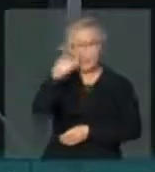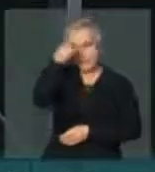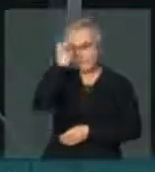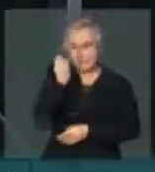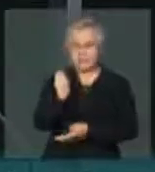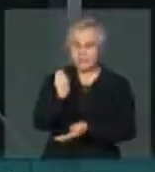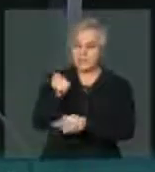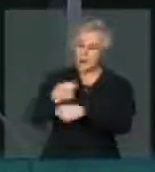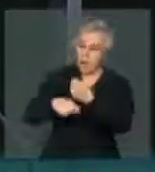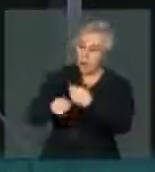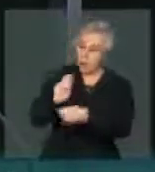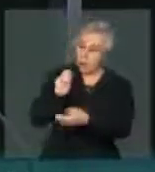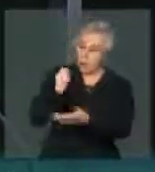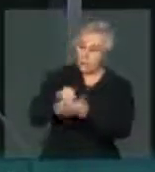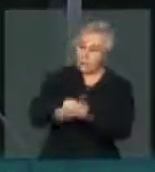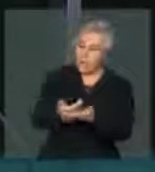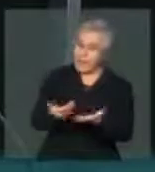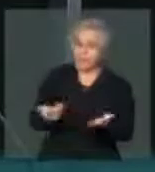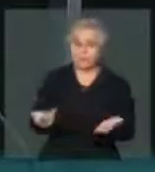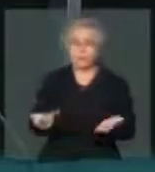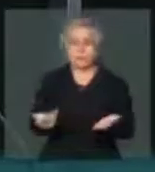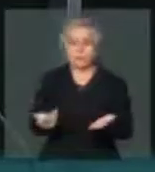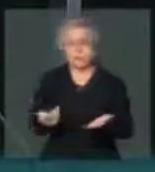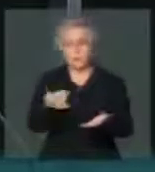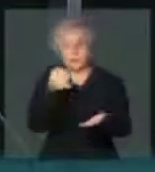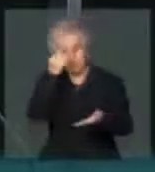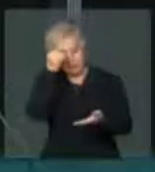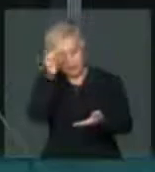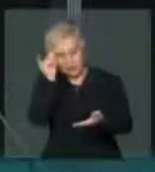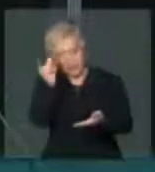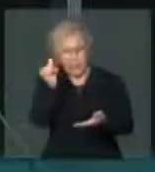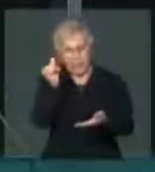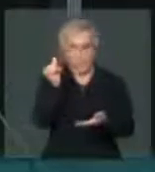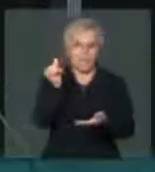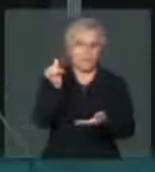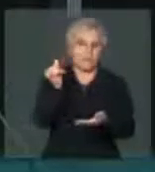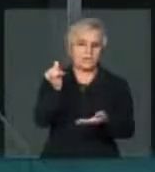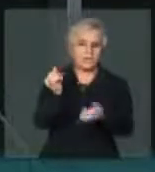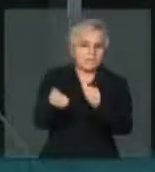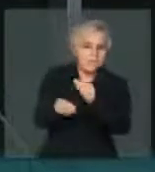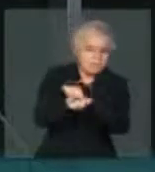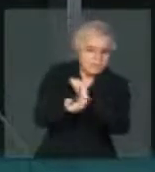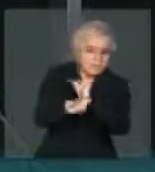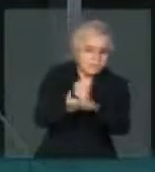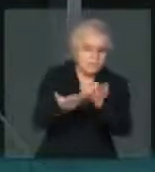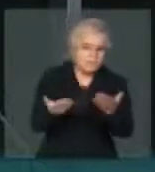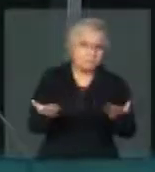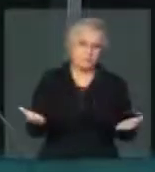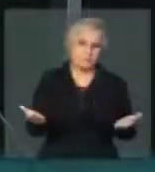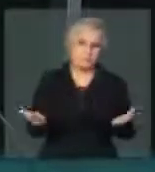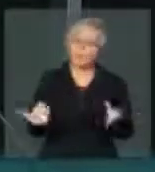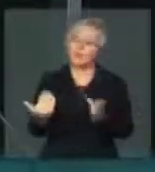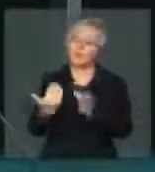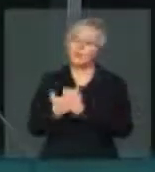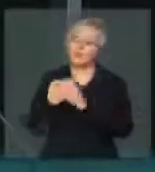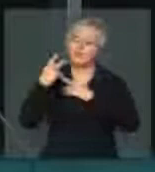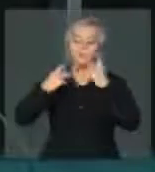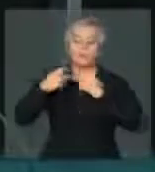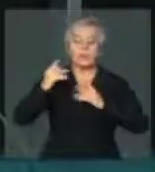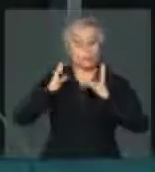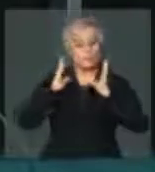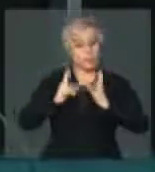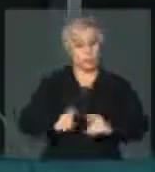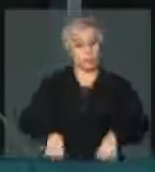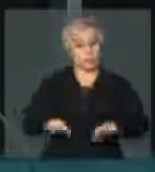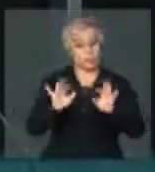pode ser comprado tanto sendo voluntário quanto sendo obrigatório. O processo político limpo,